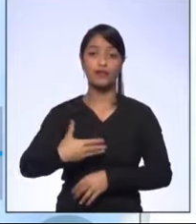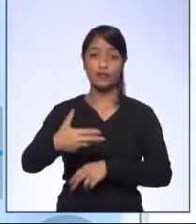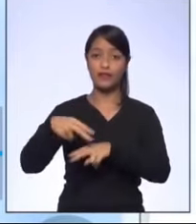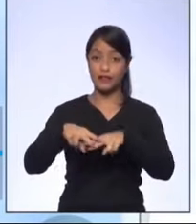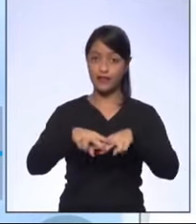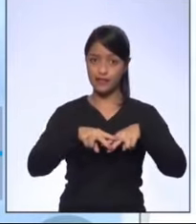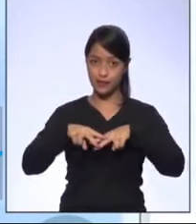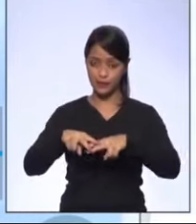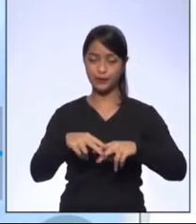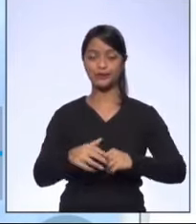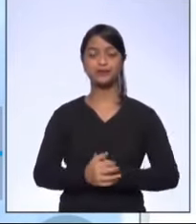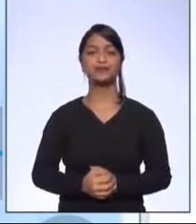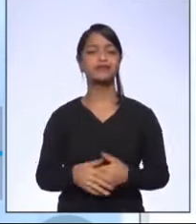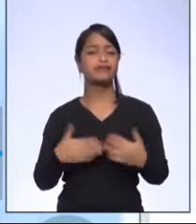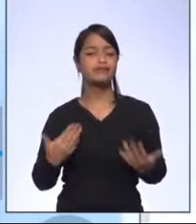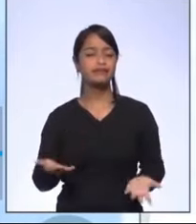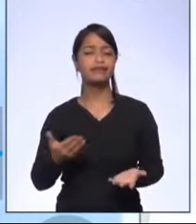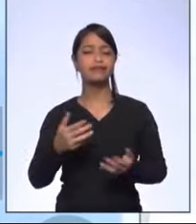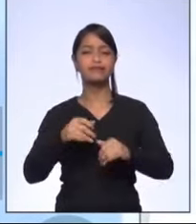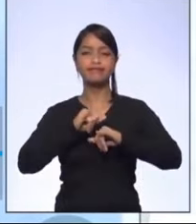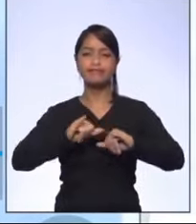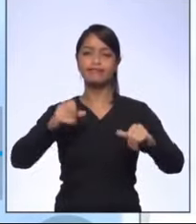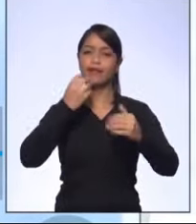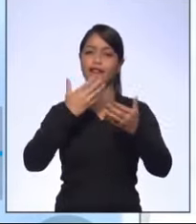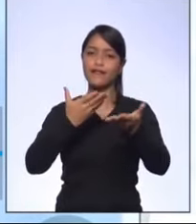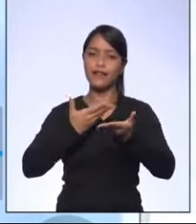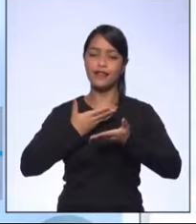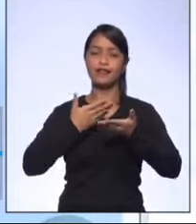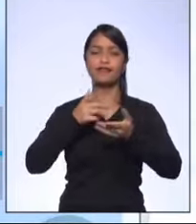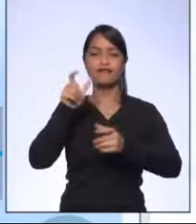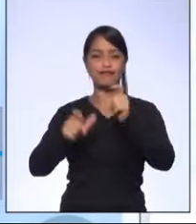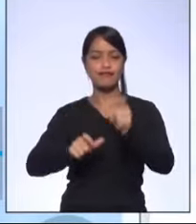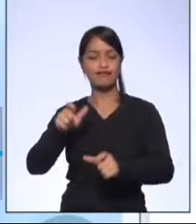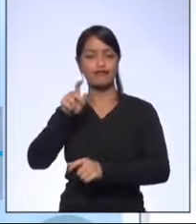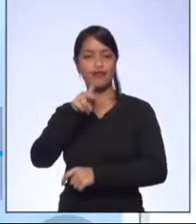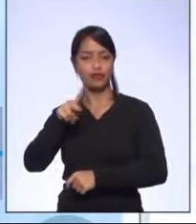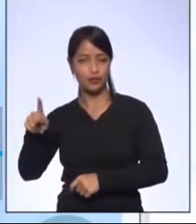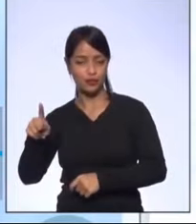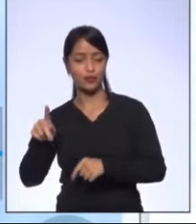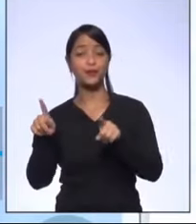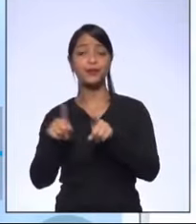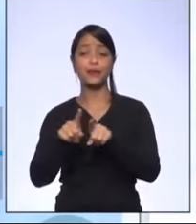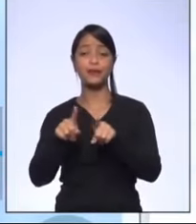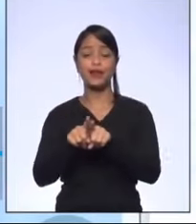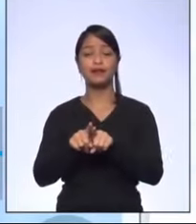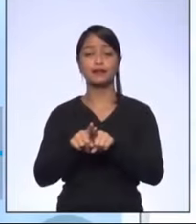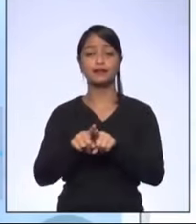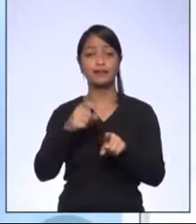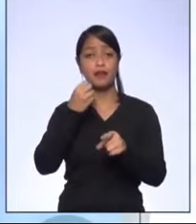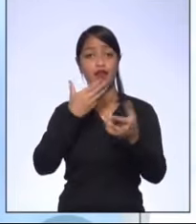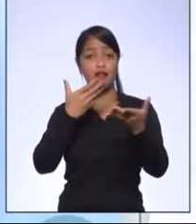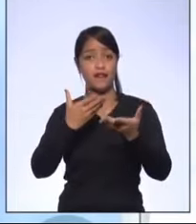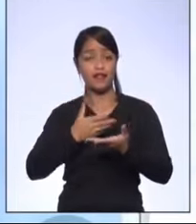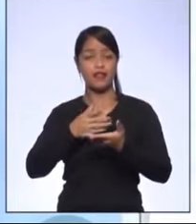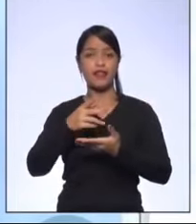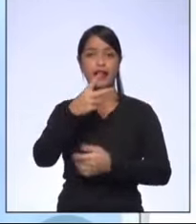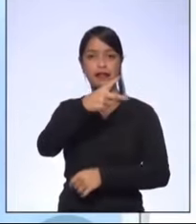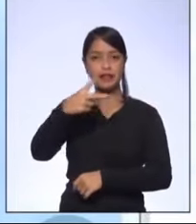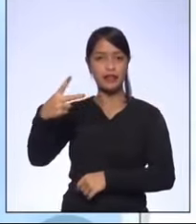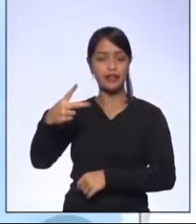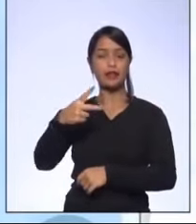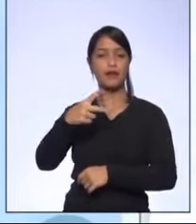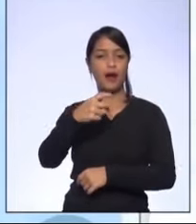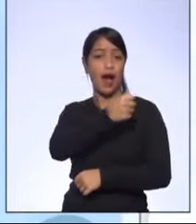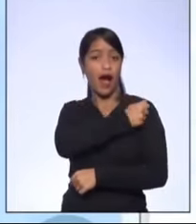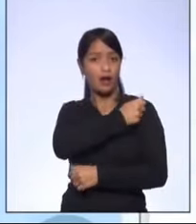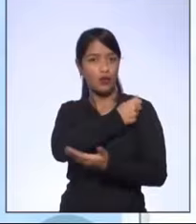Eu quero dar as boas-vindas para os nossos educandos, dar as boas-vindas também para os responsáveis e para os